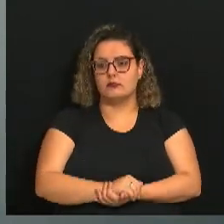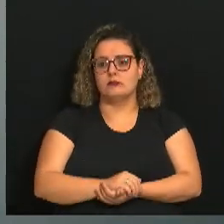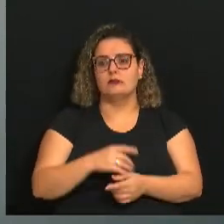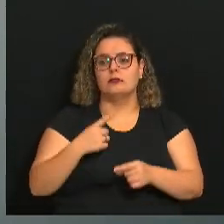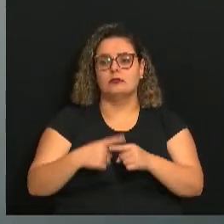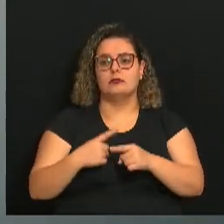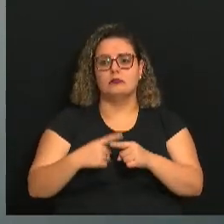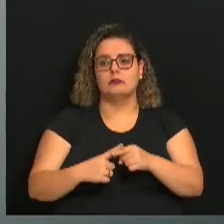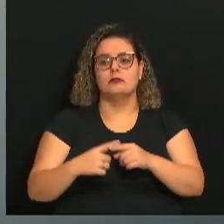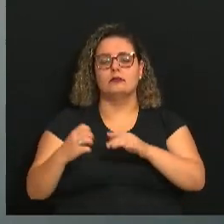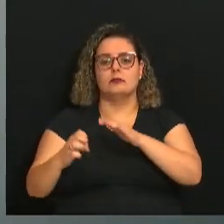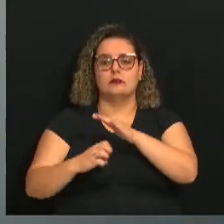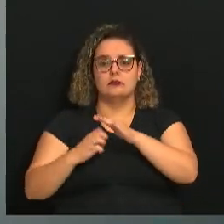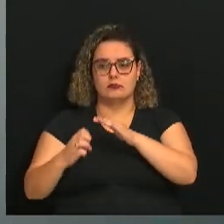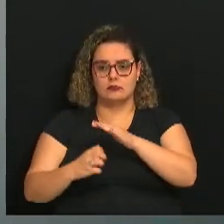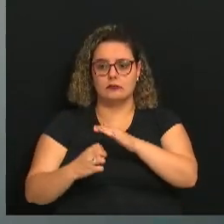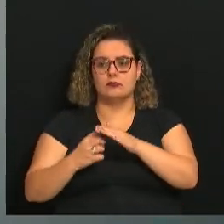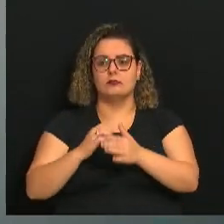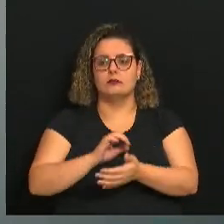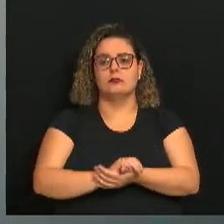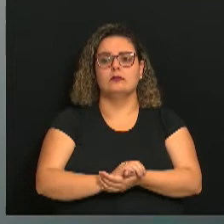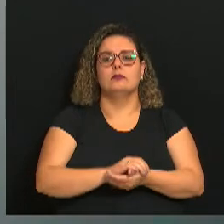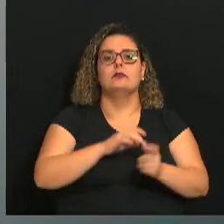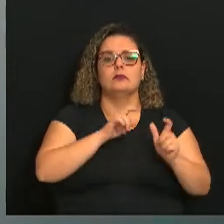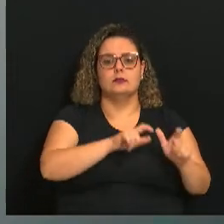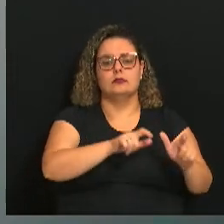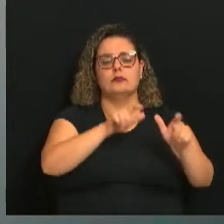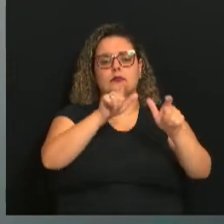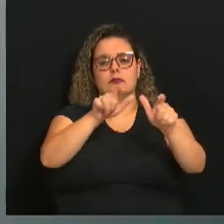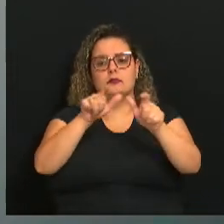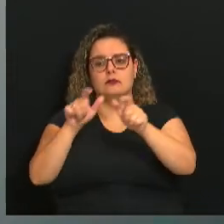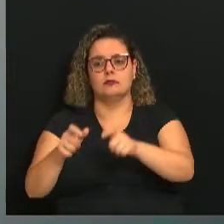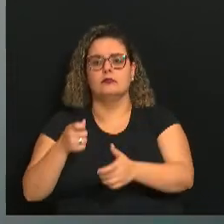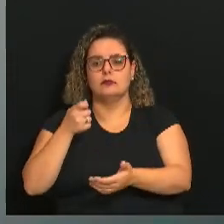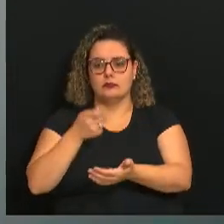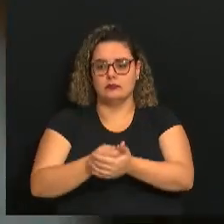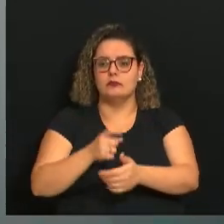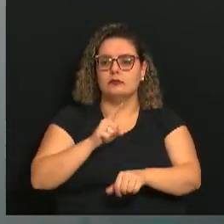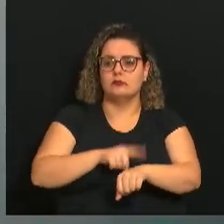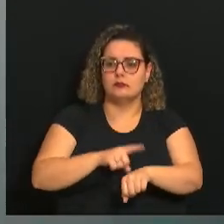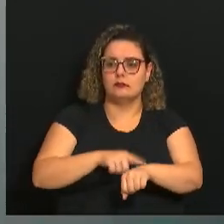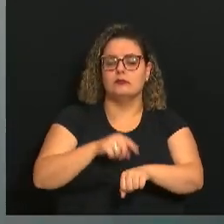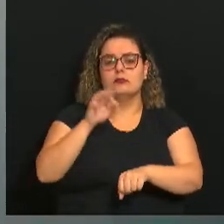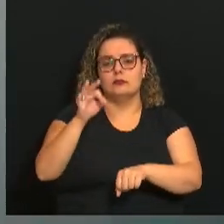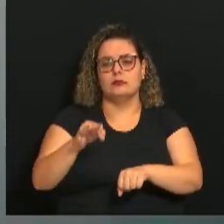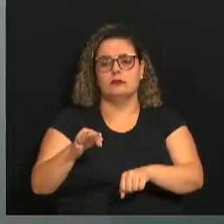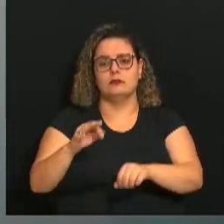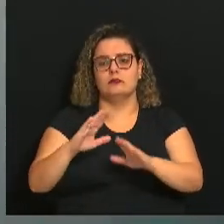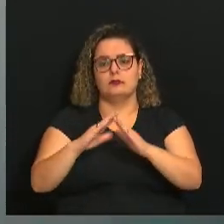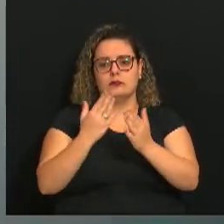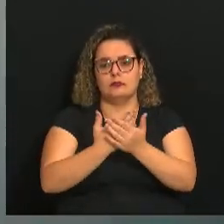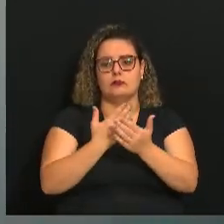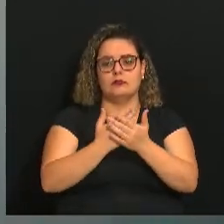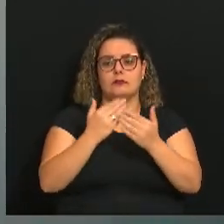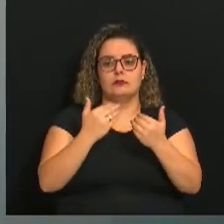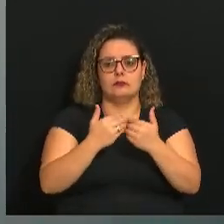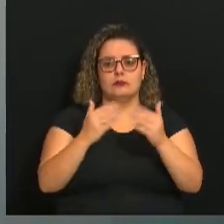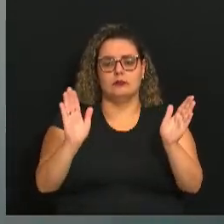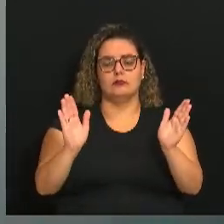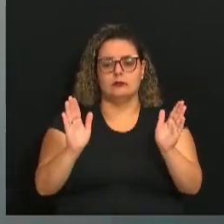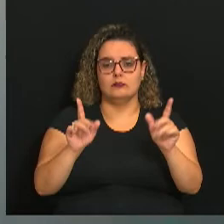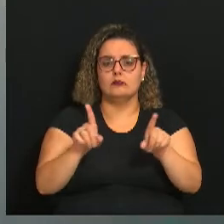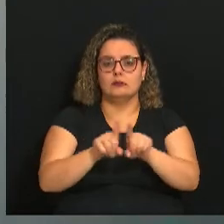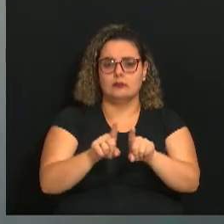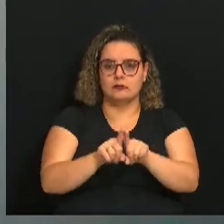que colocar nos postos as pessoas com o cumprimento daquela jornada, que é quando a escola abre e quando a escola fecha. Então,